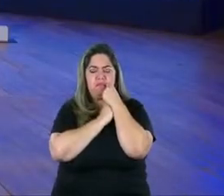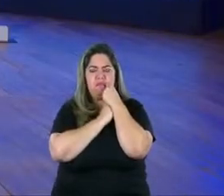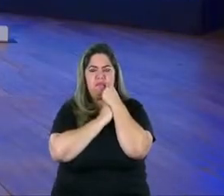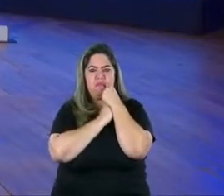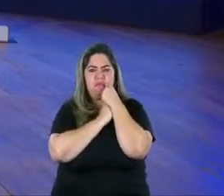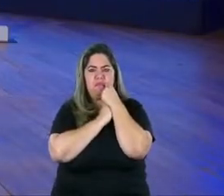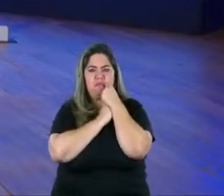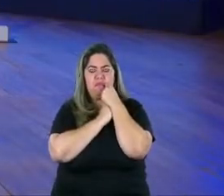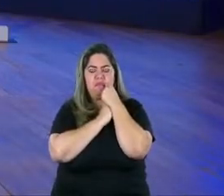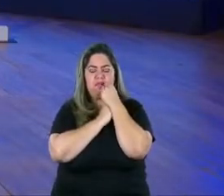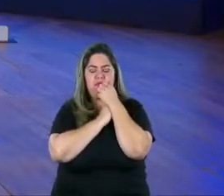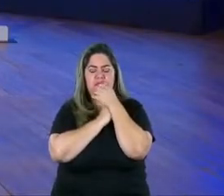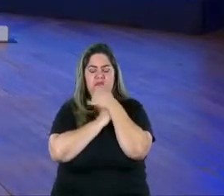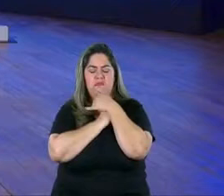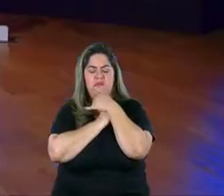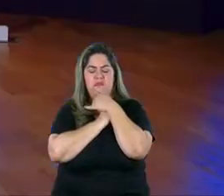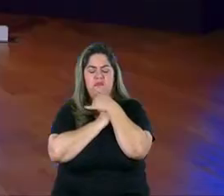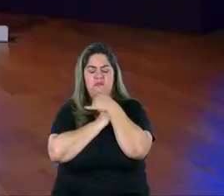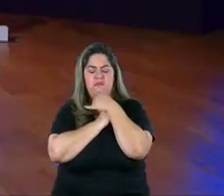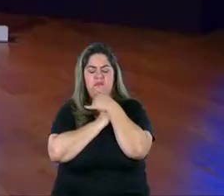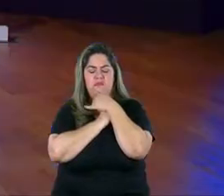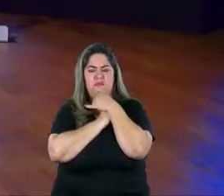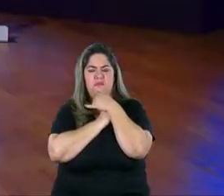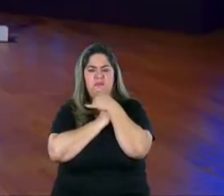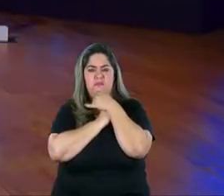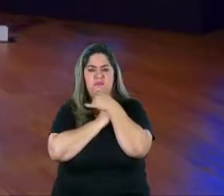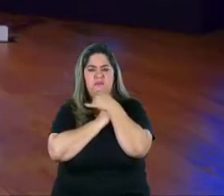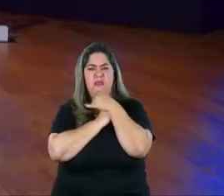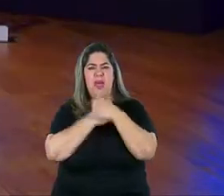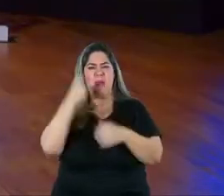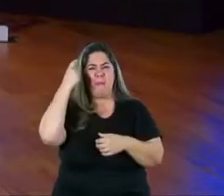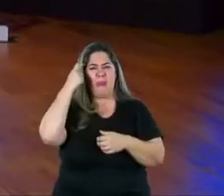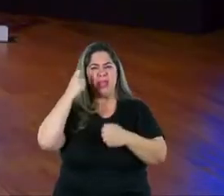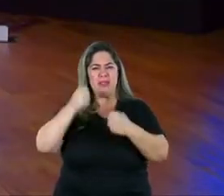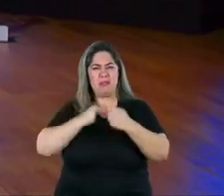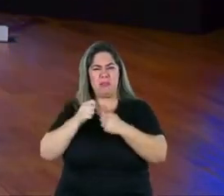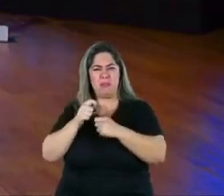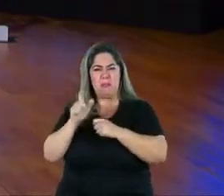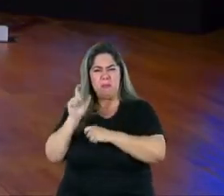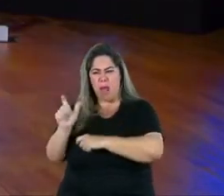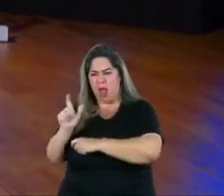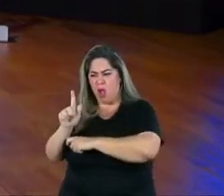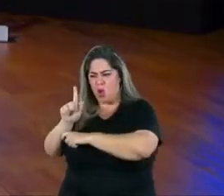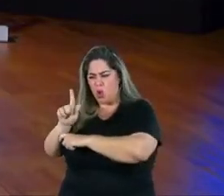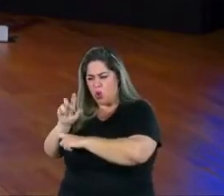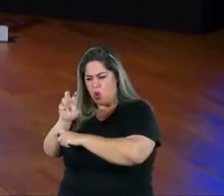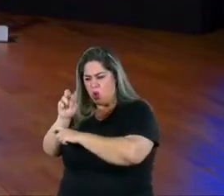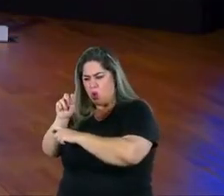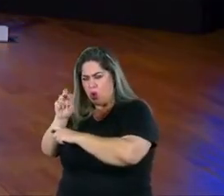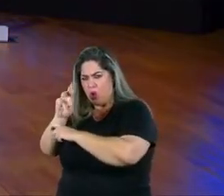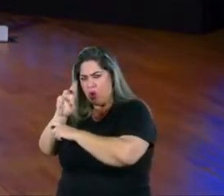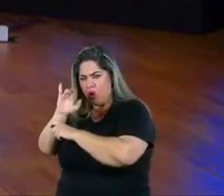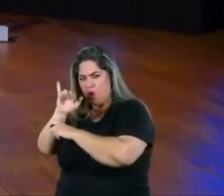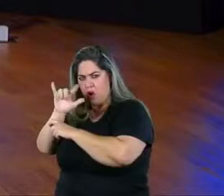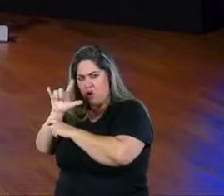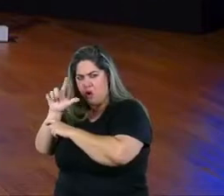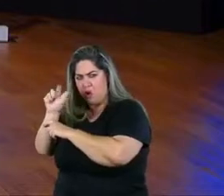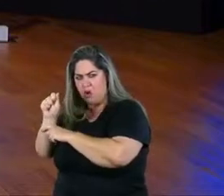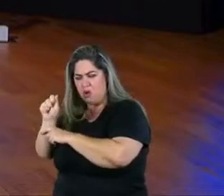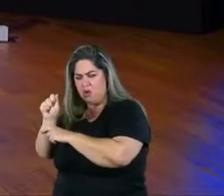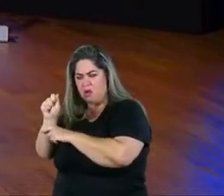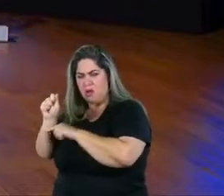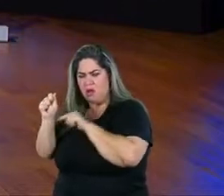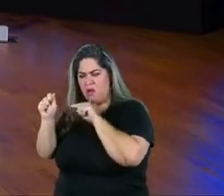embaraçante e vistosa. Pensa no gorila palavra. Como pensar? Esse gorila tá um